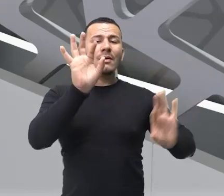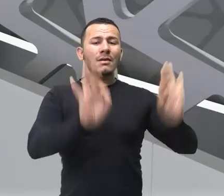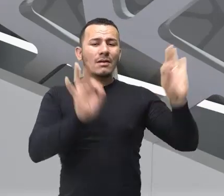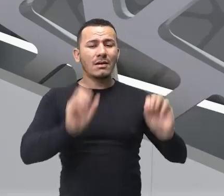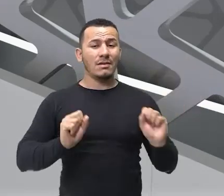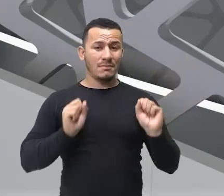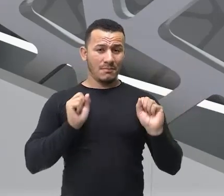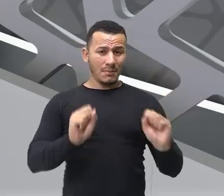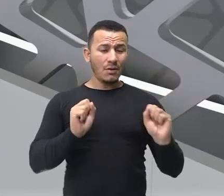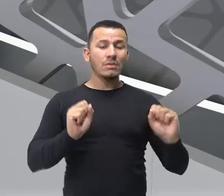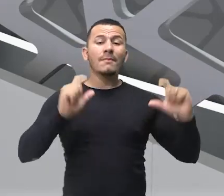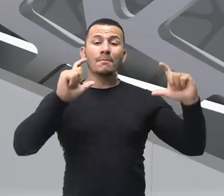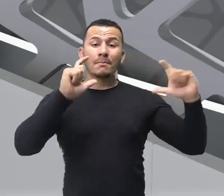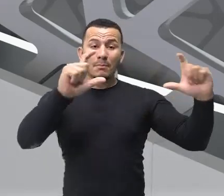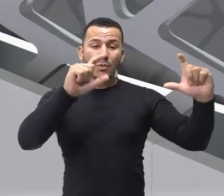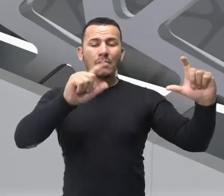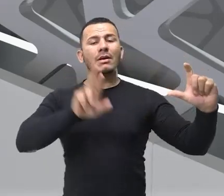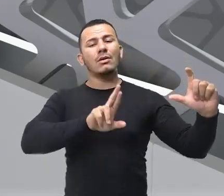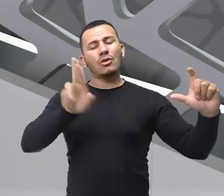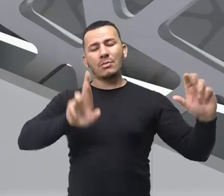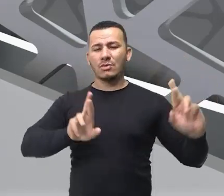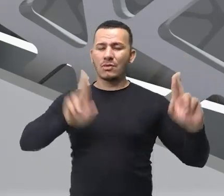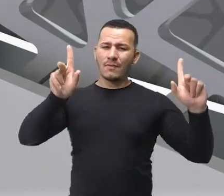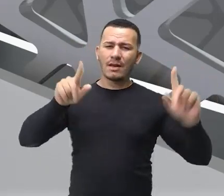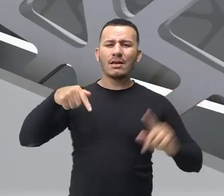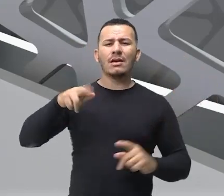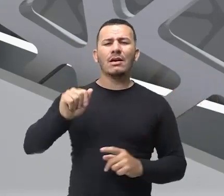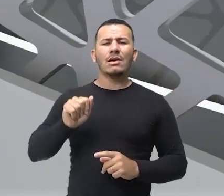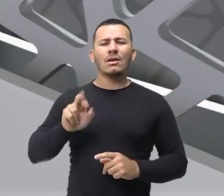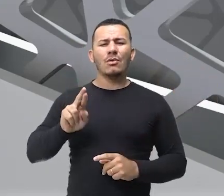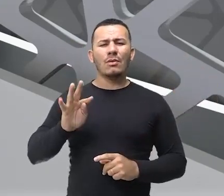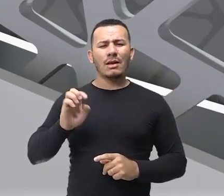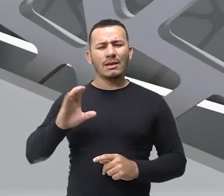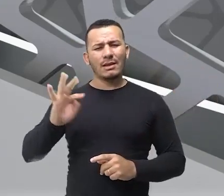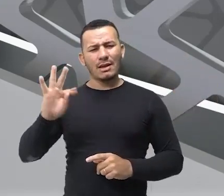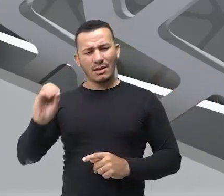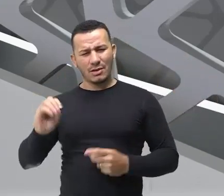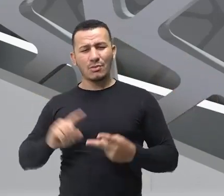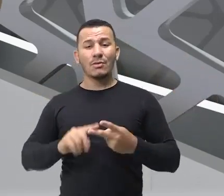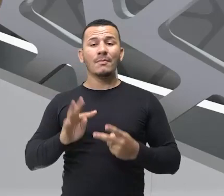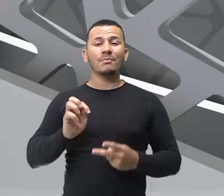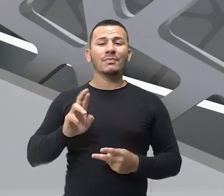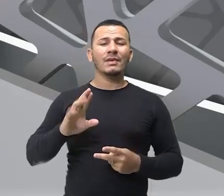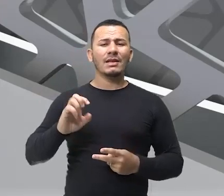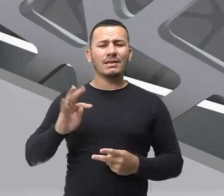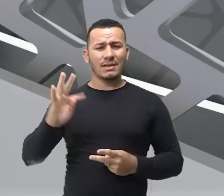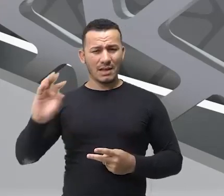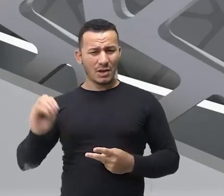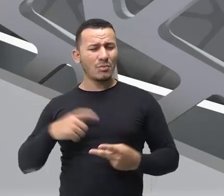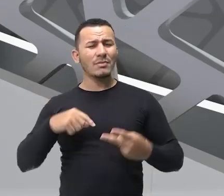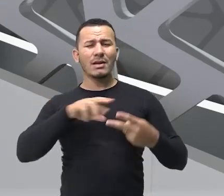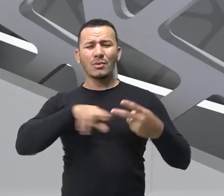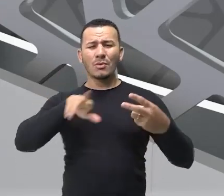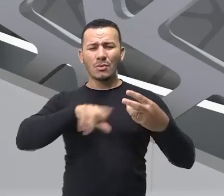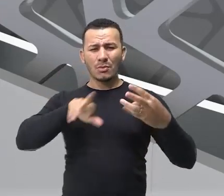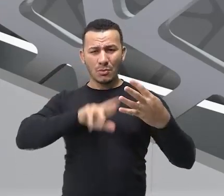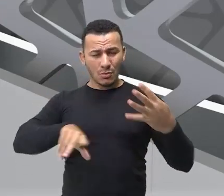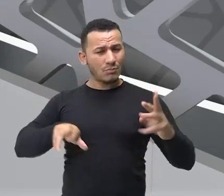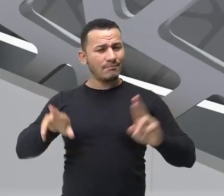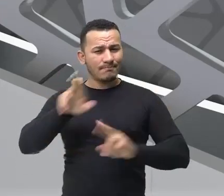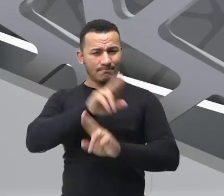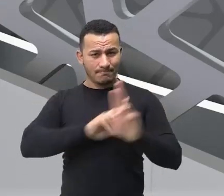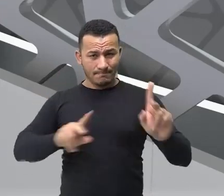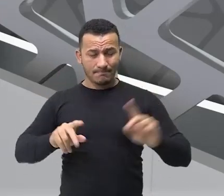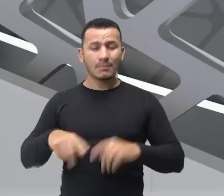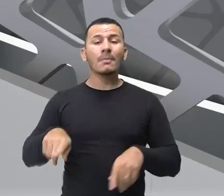são agrupados, eles recebem nomes diferenciados, quarteto, terceto, certo? E observe que no nosso último poema,